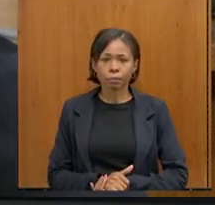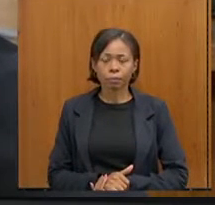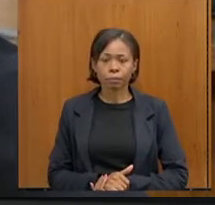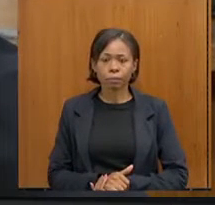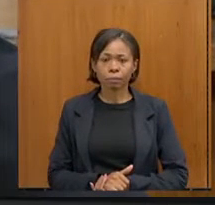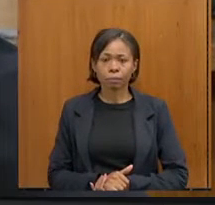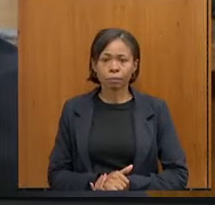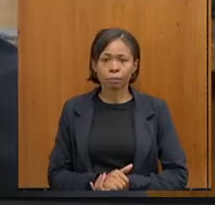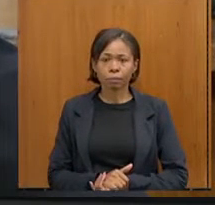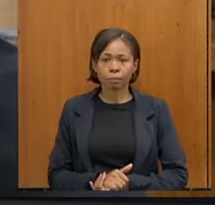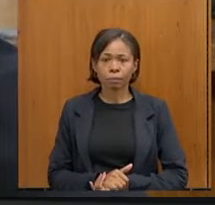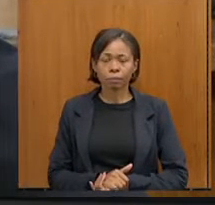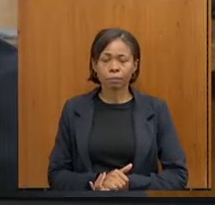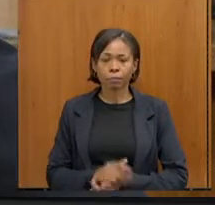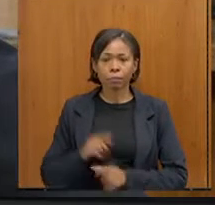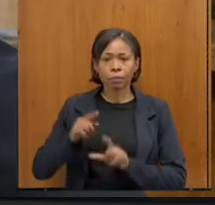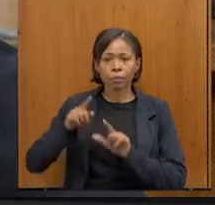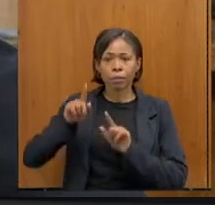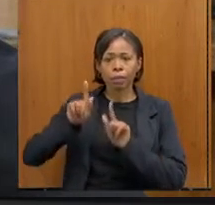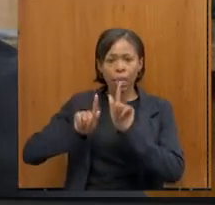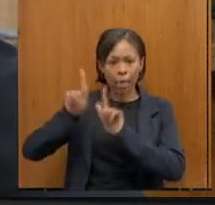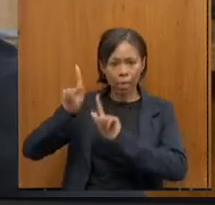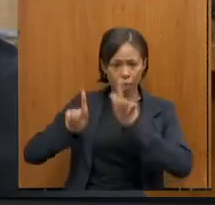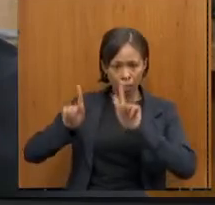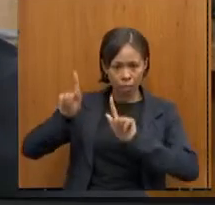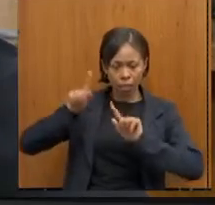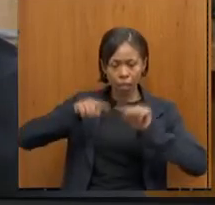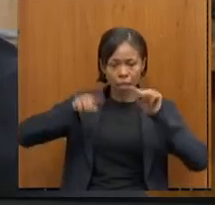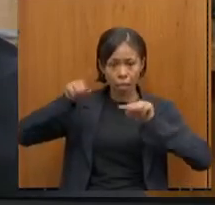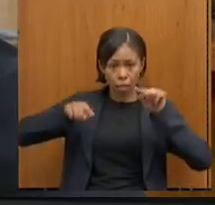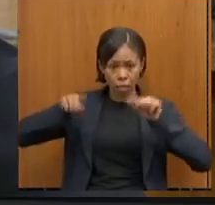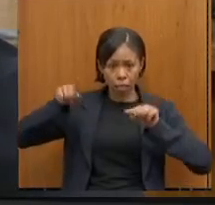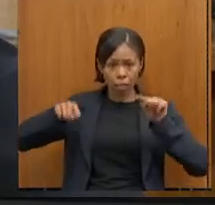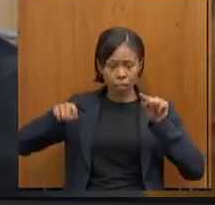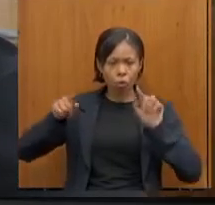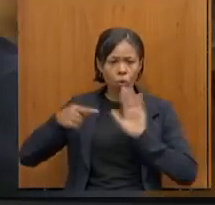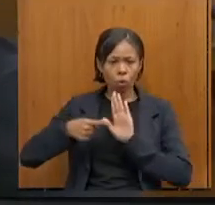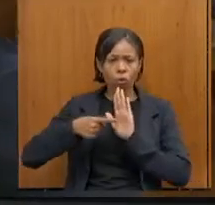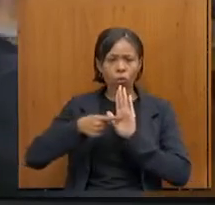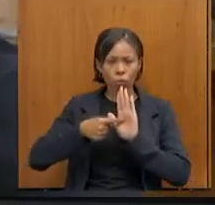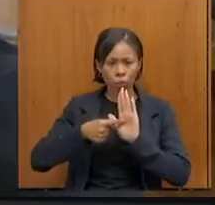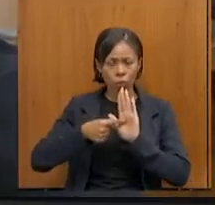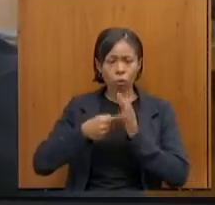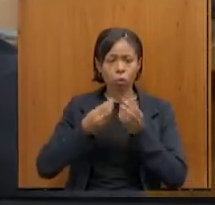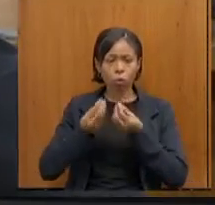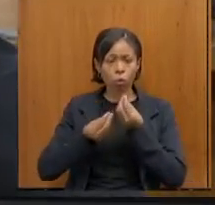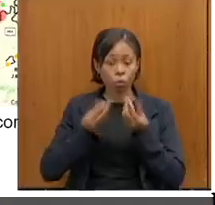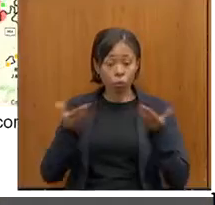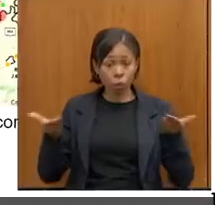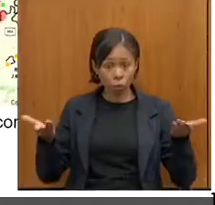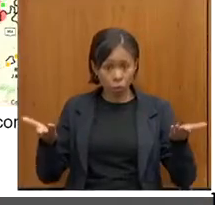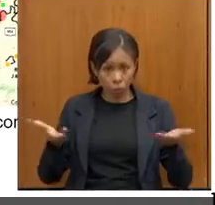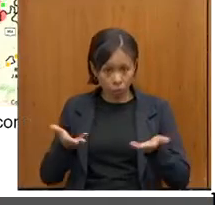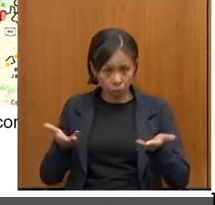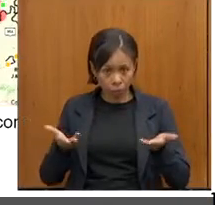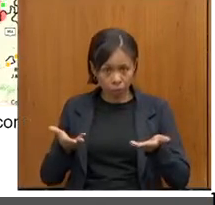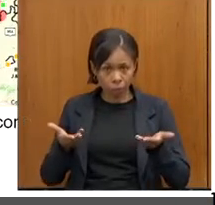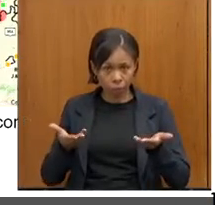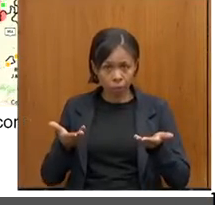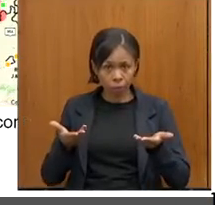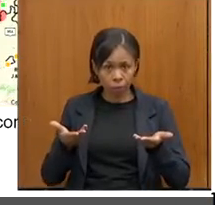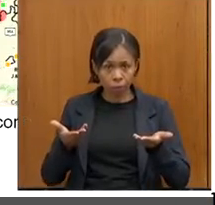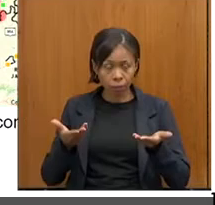mostra um pouco e como é a situação hoje e como nós queremos enxergá-la